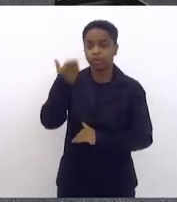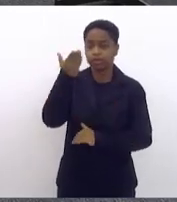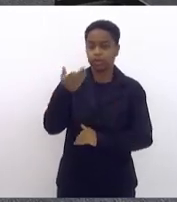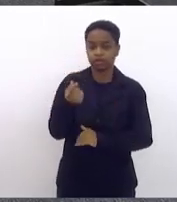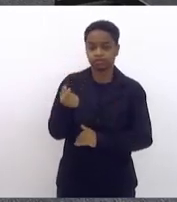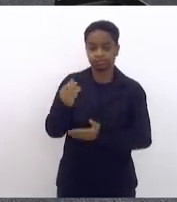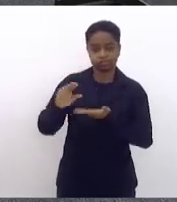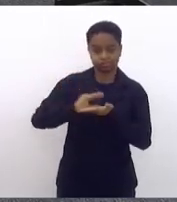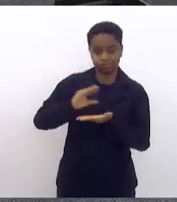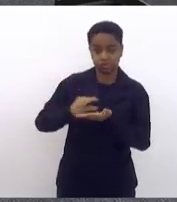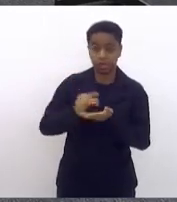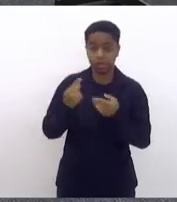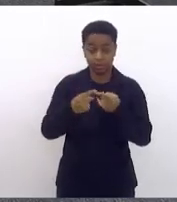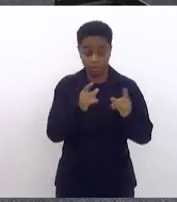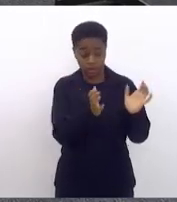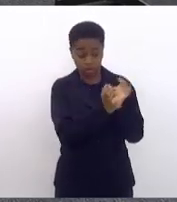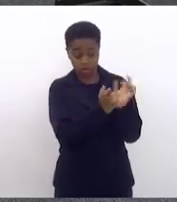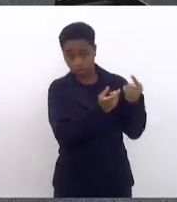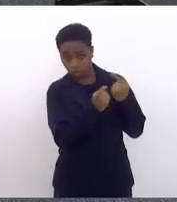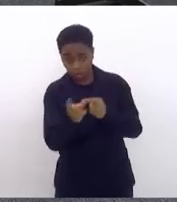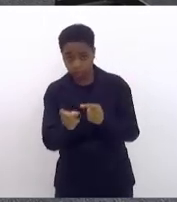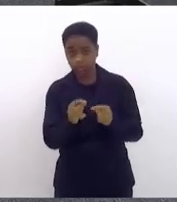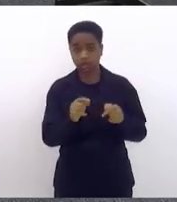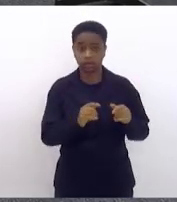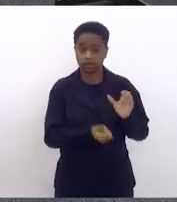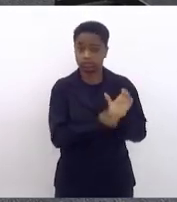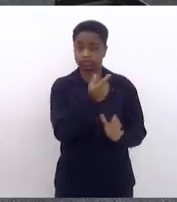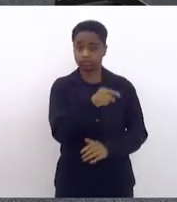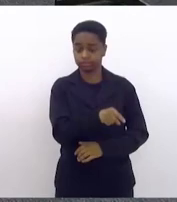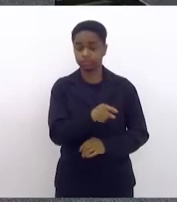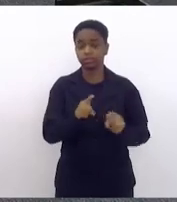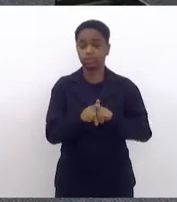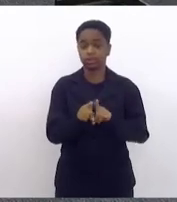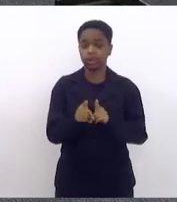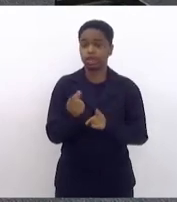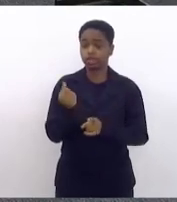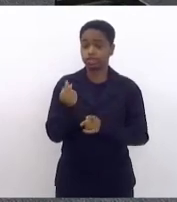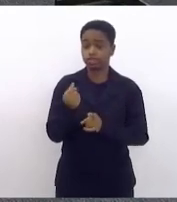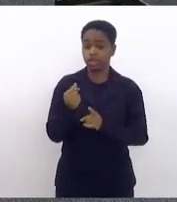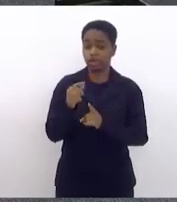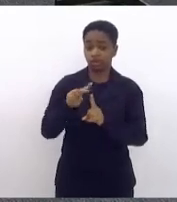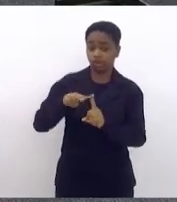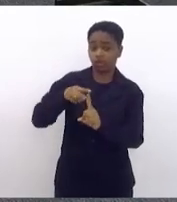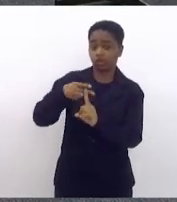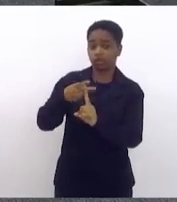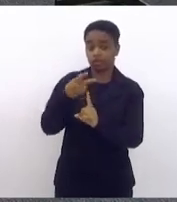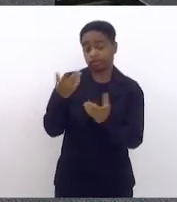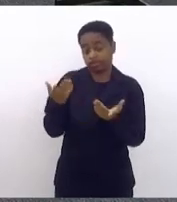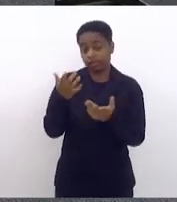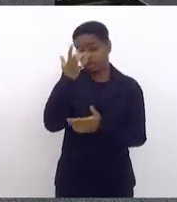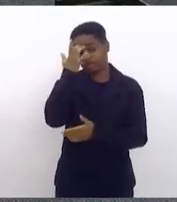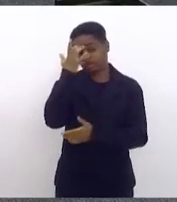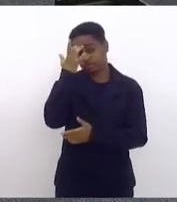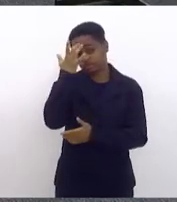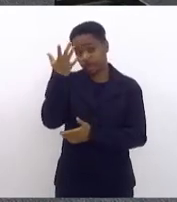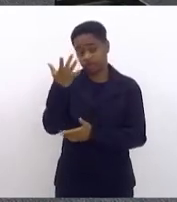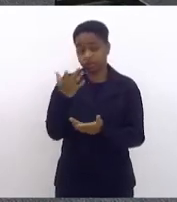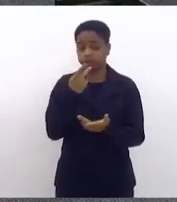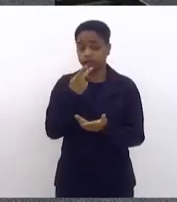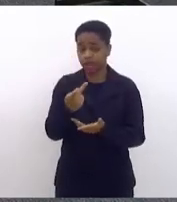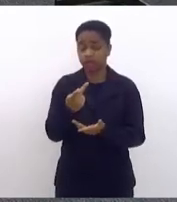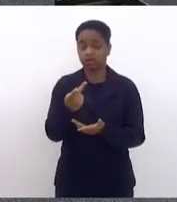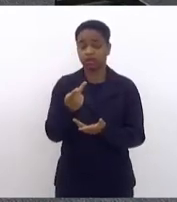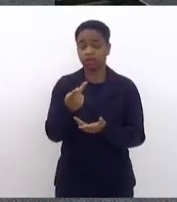contrário. E torrando aquele recurso extra, depois é muito fácil chegar e dizer tenho que tirar o